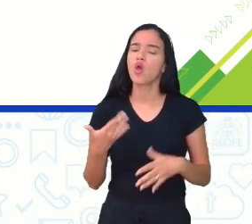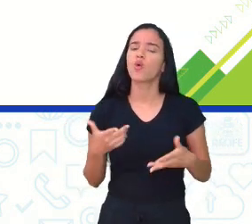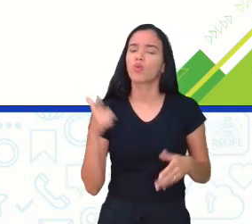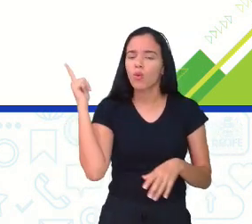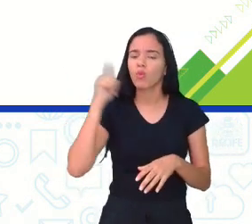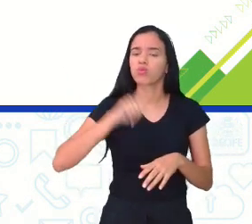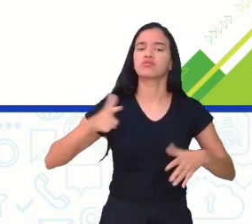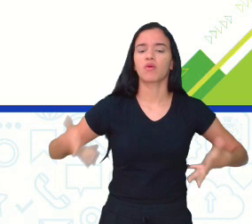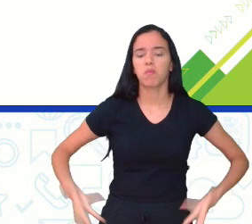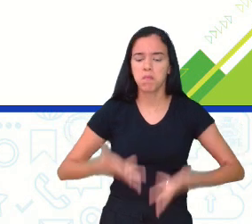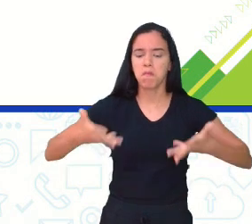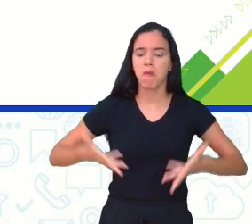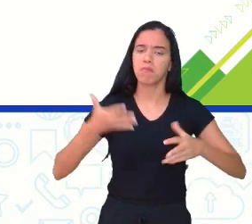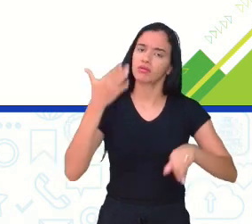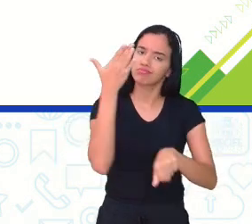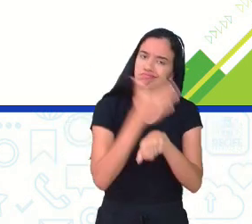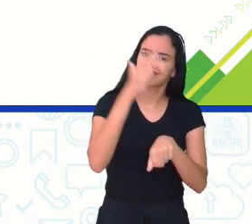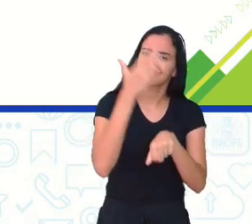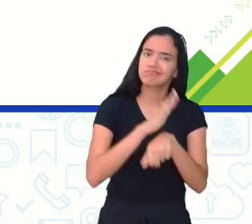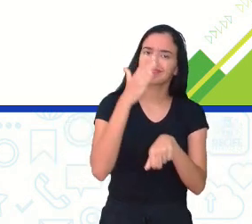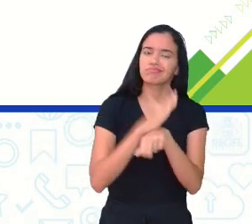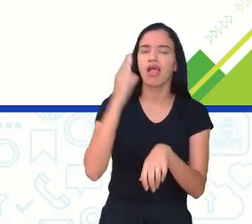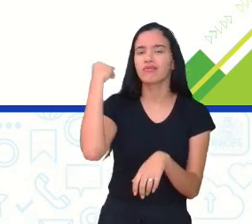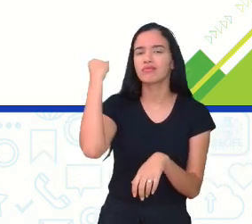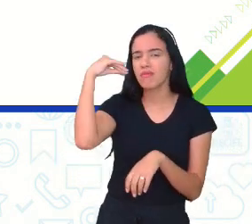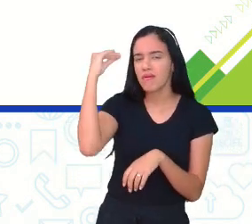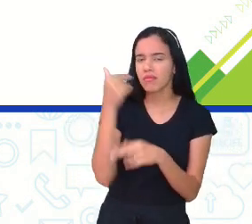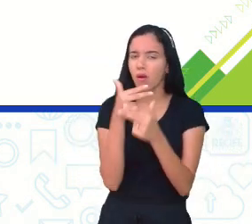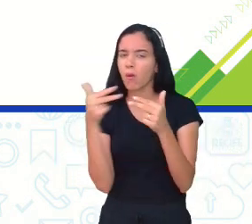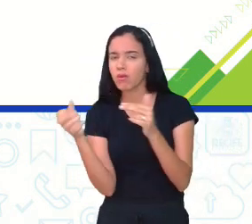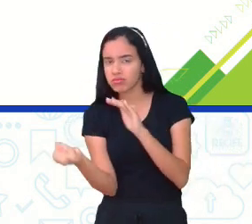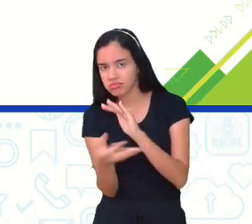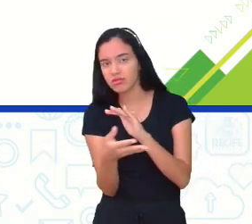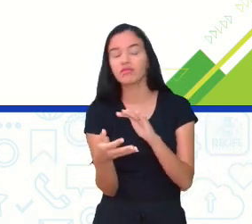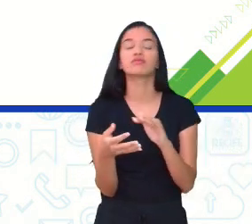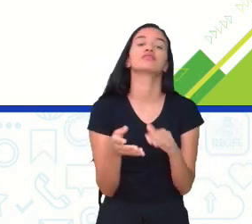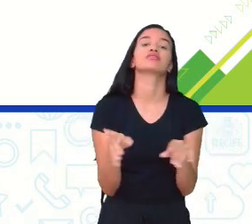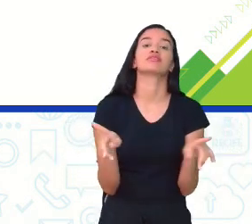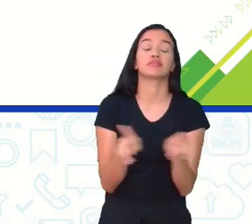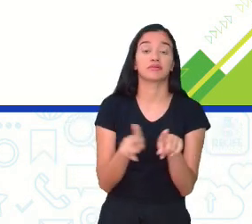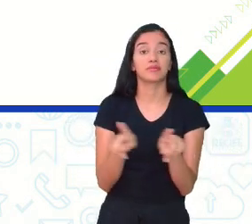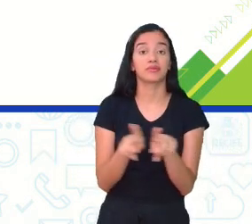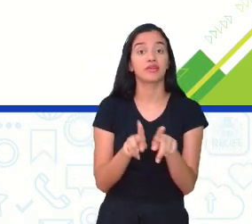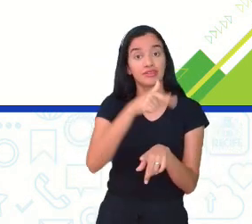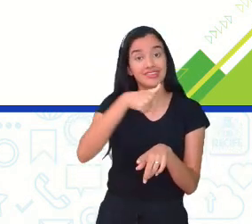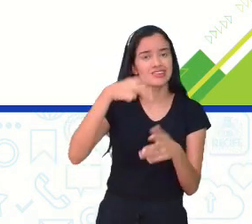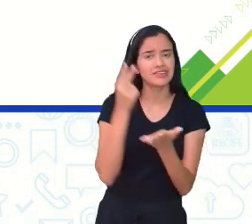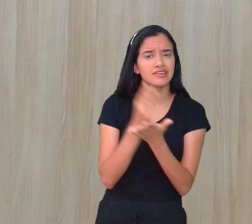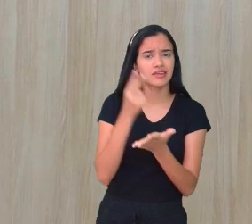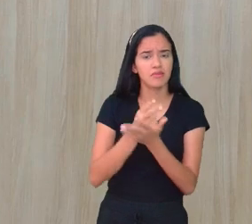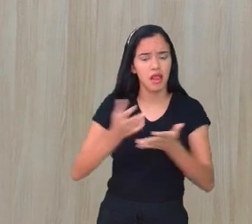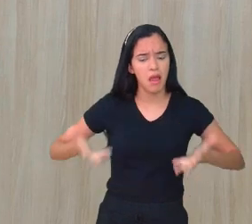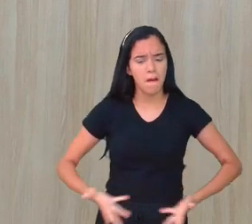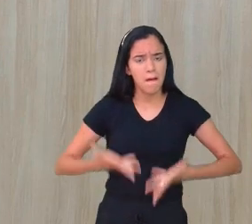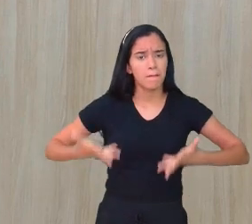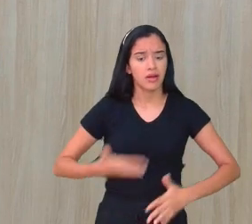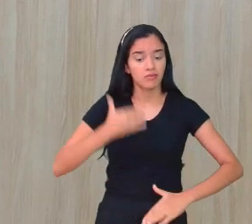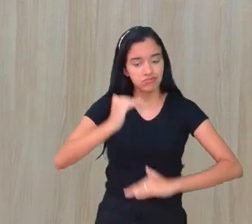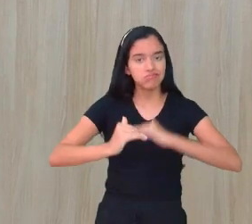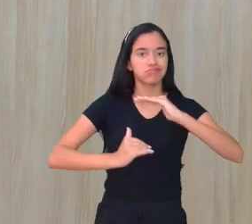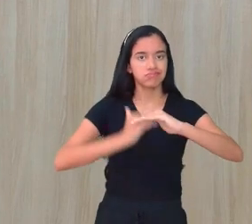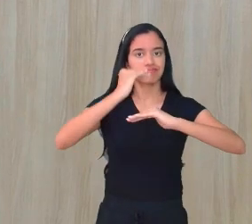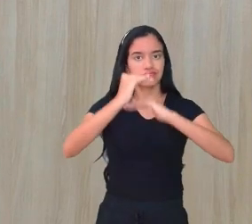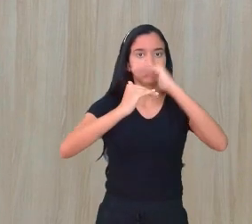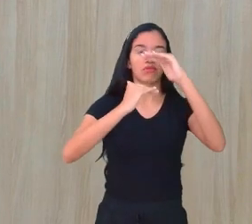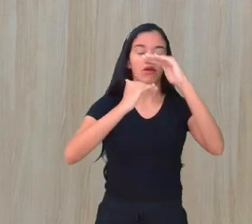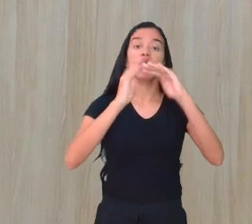mais. Então, vamos lá, experimentar outra coisa, fazer outra coisa, né? E aí, sempre superando os seus limites.